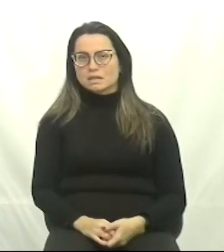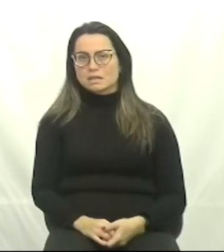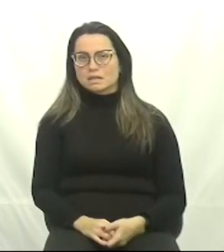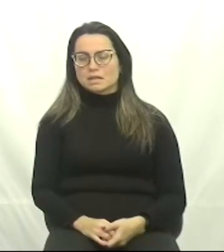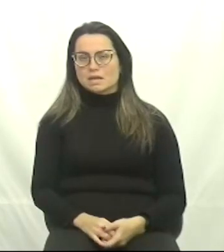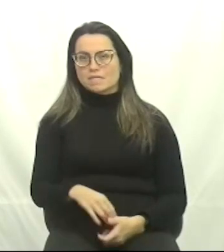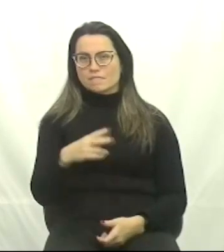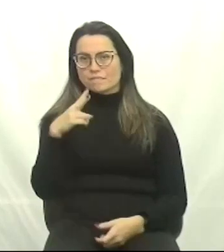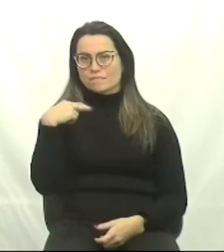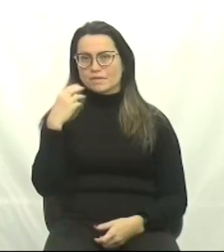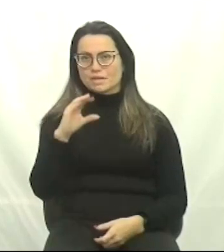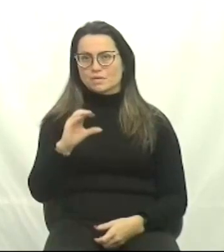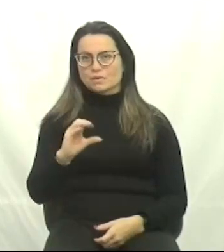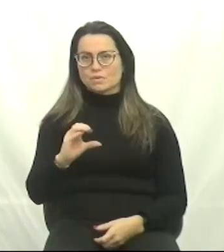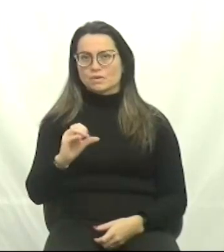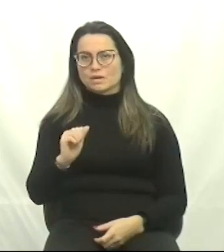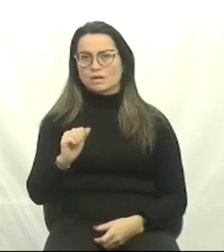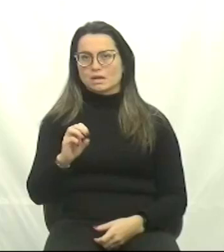Vereador Kaminski,